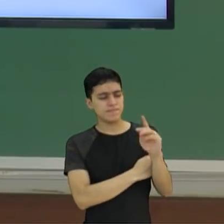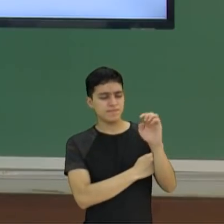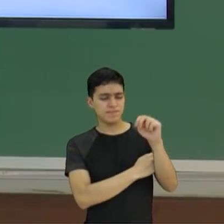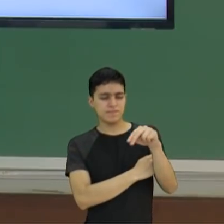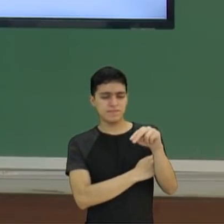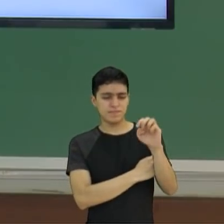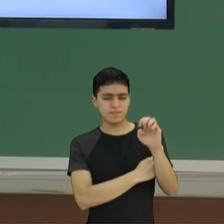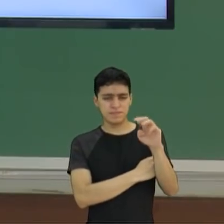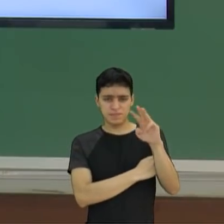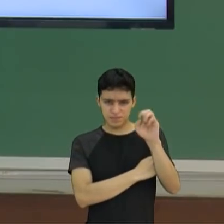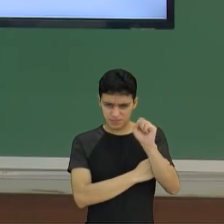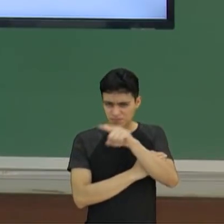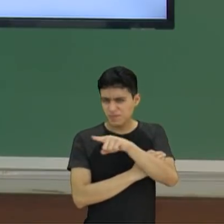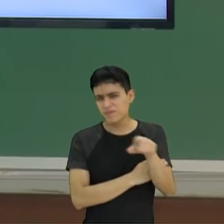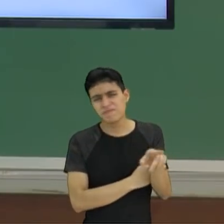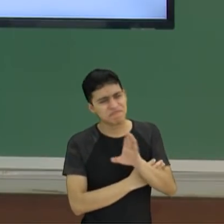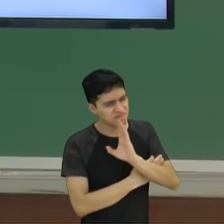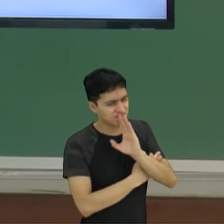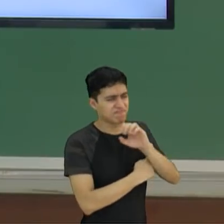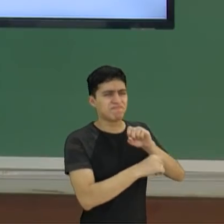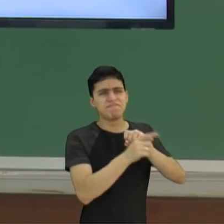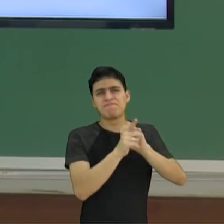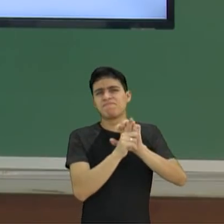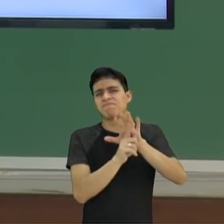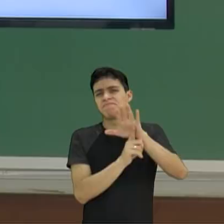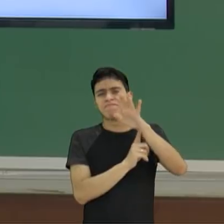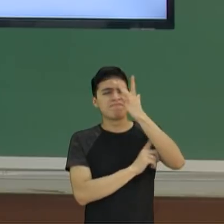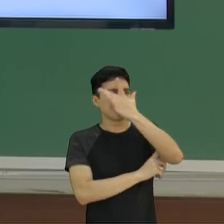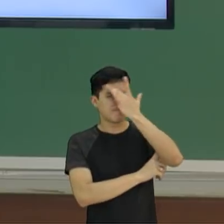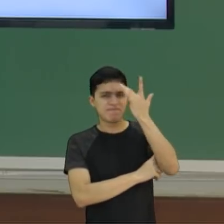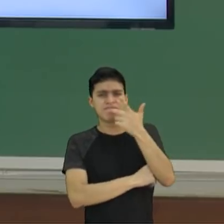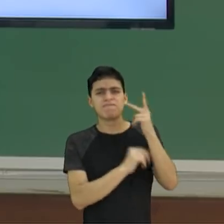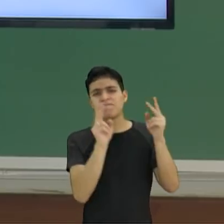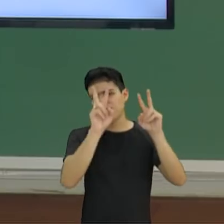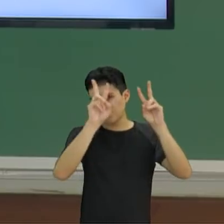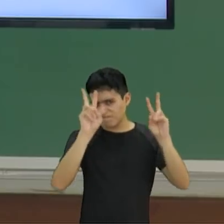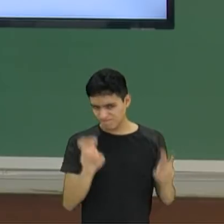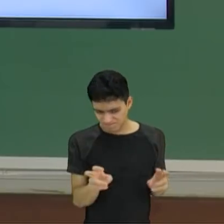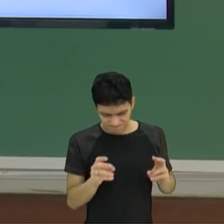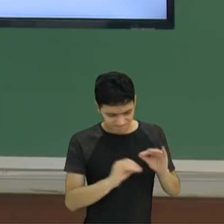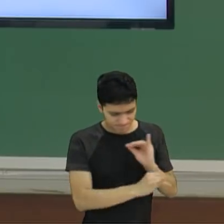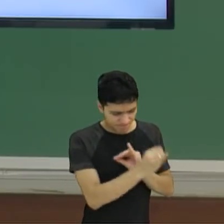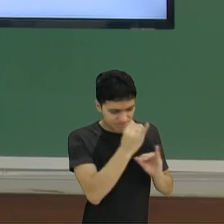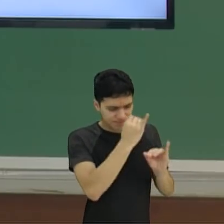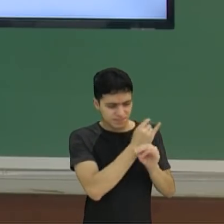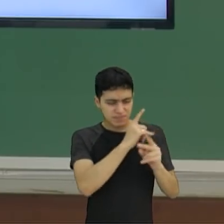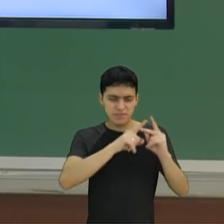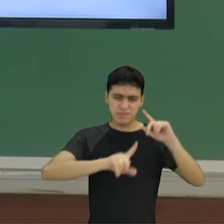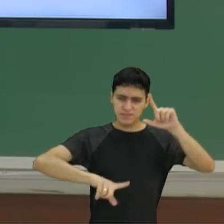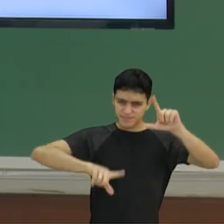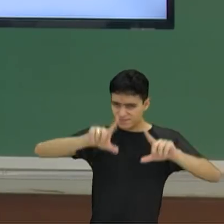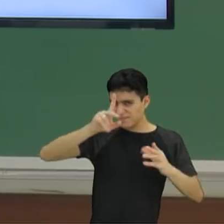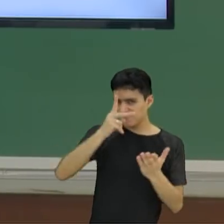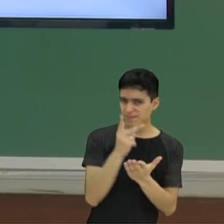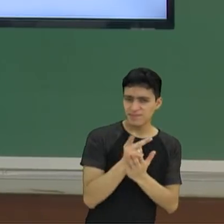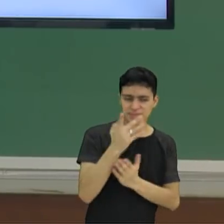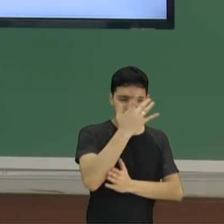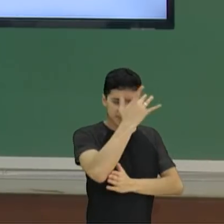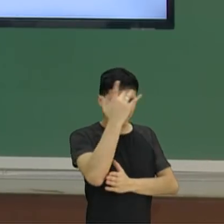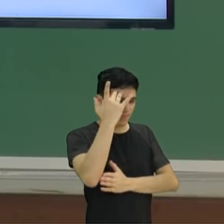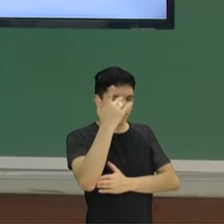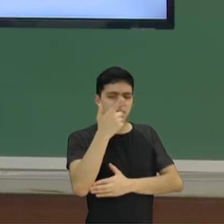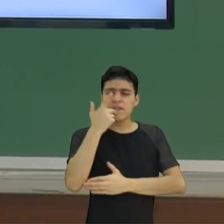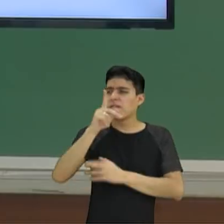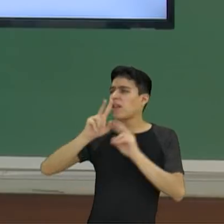gente falar sobre isso na TV, na internet, sempre tem alguém falando sobre esse termo, mas